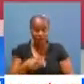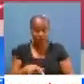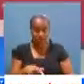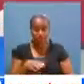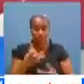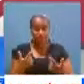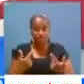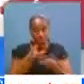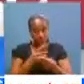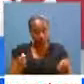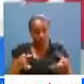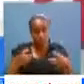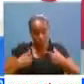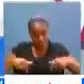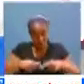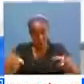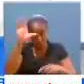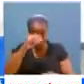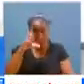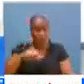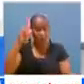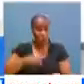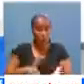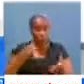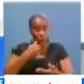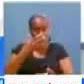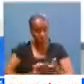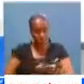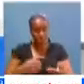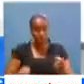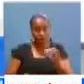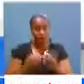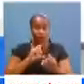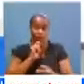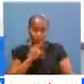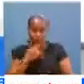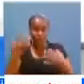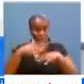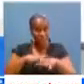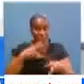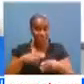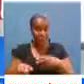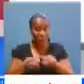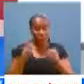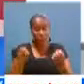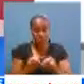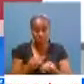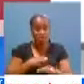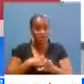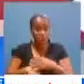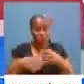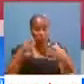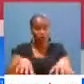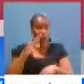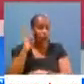tomada em Conselho de Ministros, que também aprovou o diploma que cria o Código de Rede Elétrica e começou a socializar a realização de um fórum